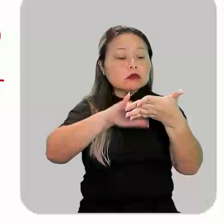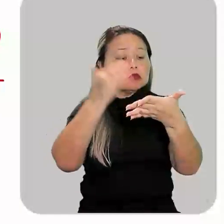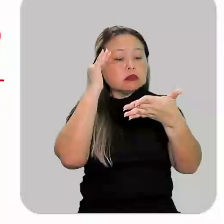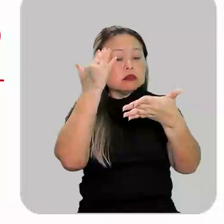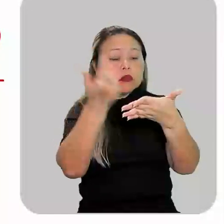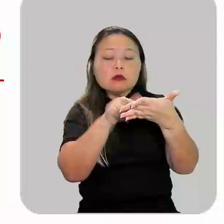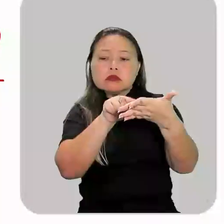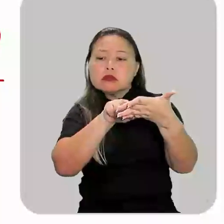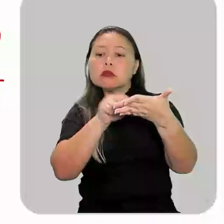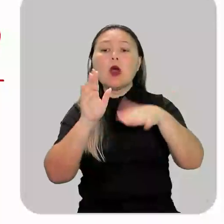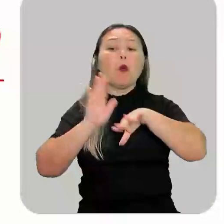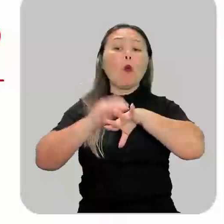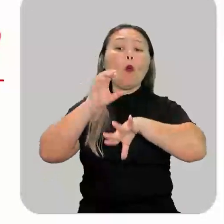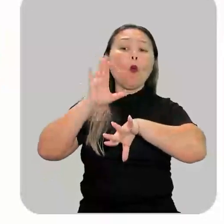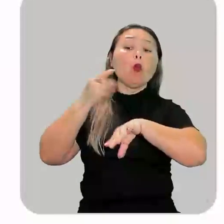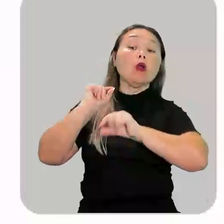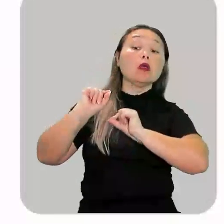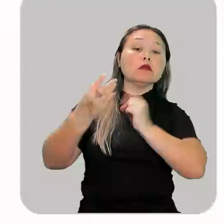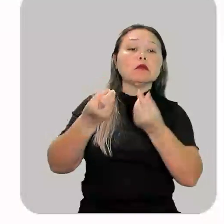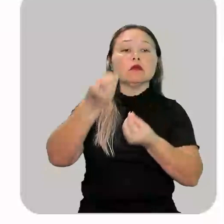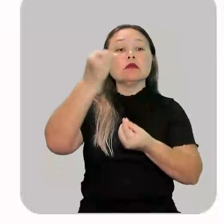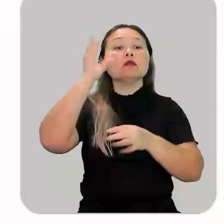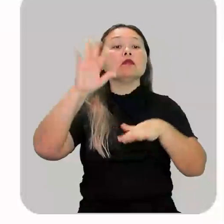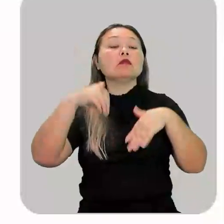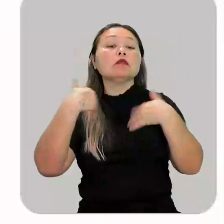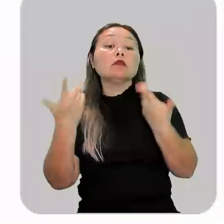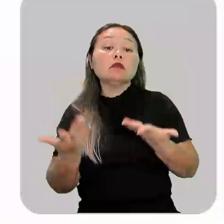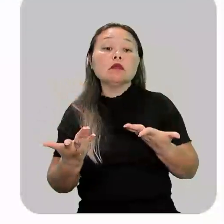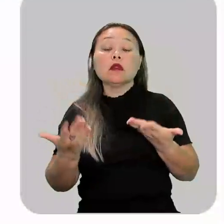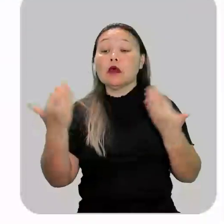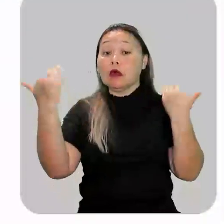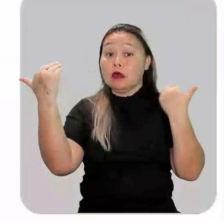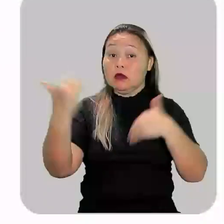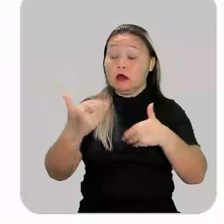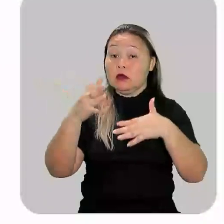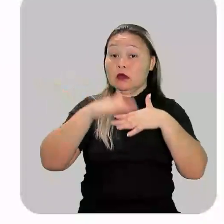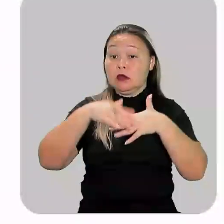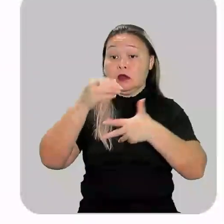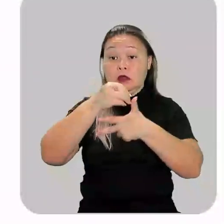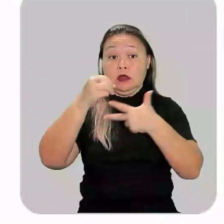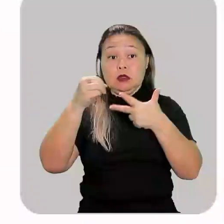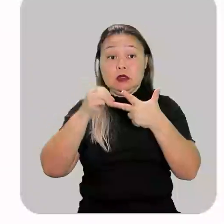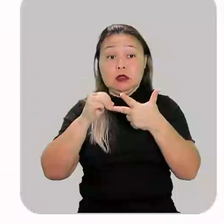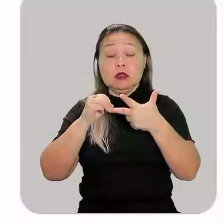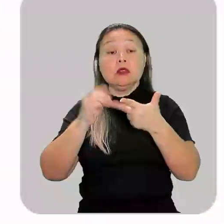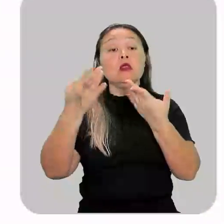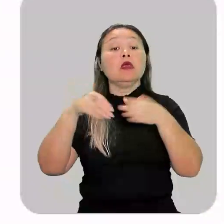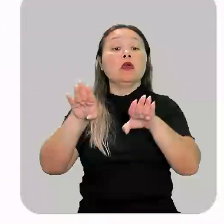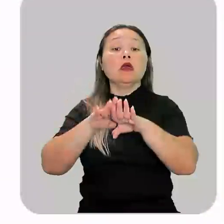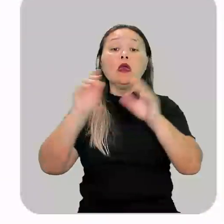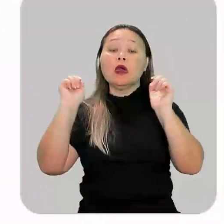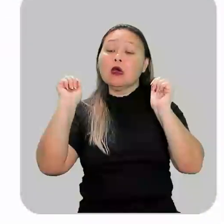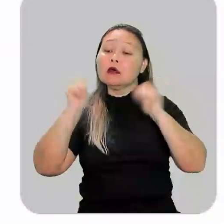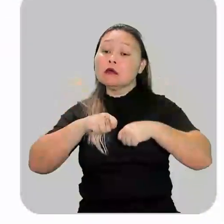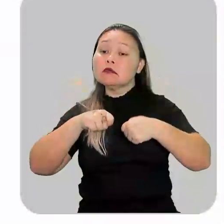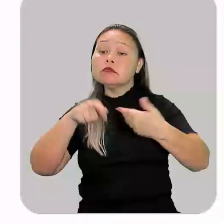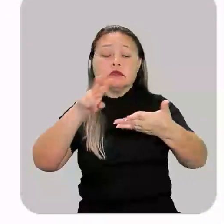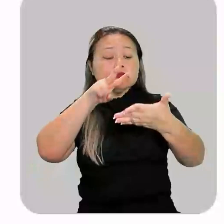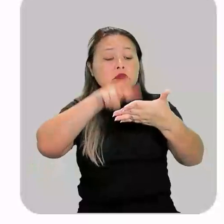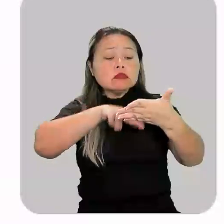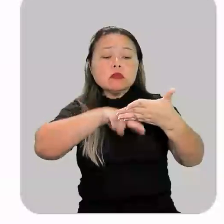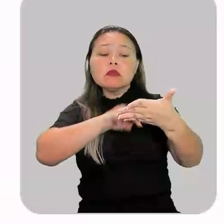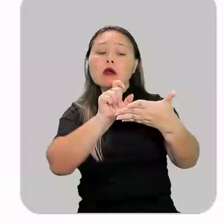entender qual é a lógica da coisa, né? Isso. E aí, portanto, a prova de matemática do Enem também testa a